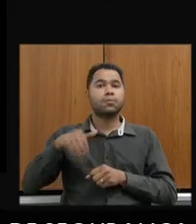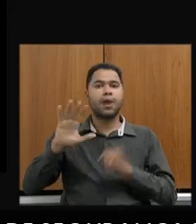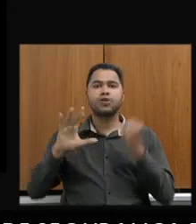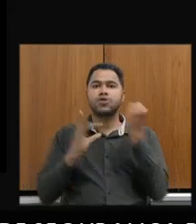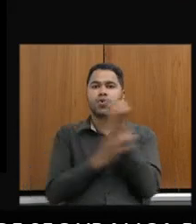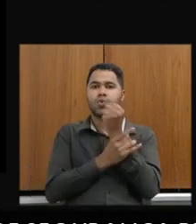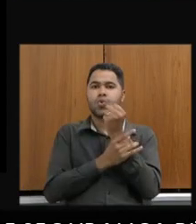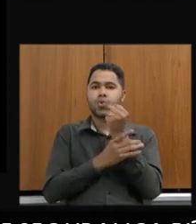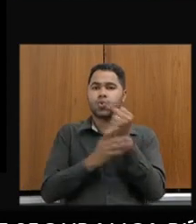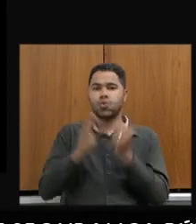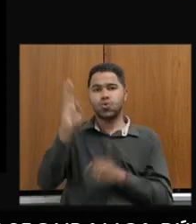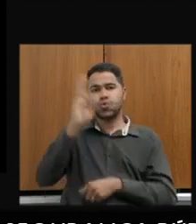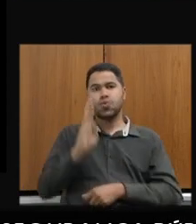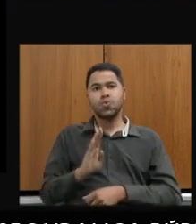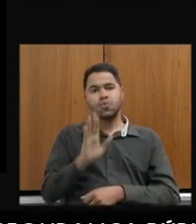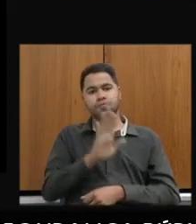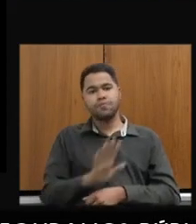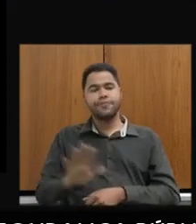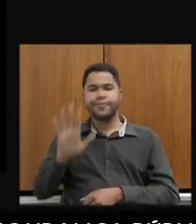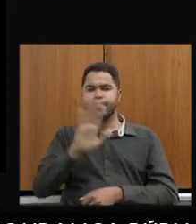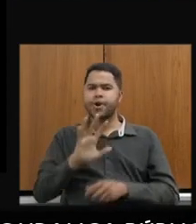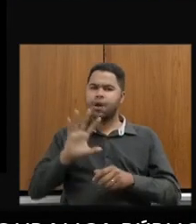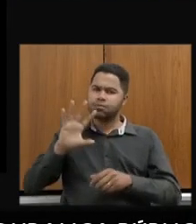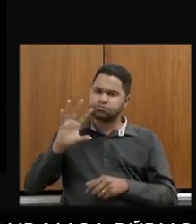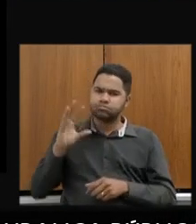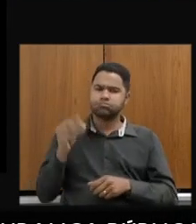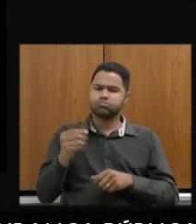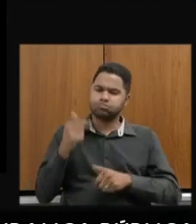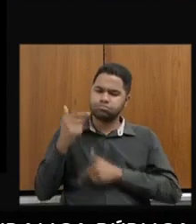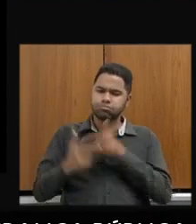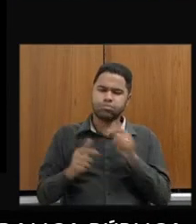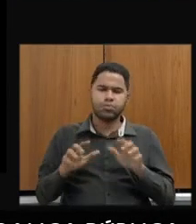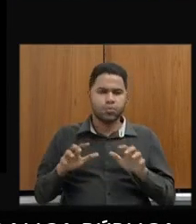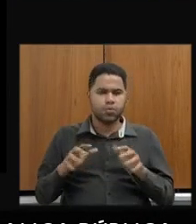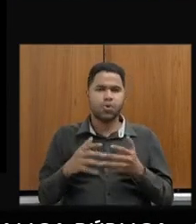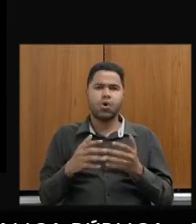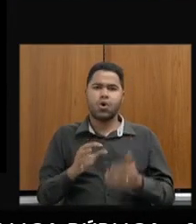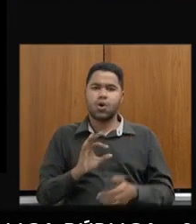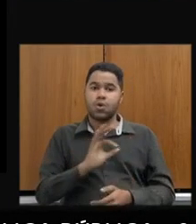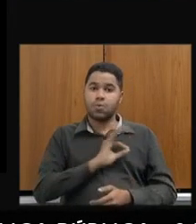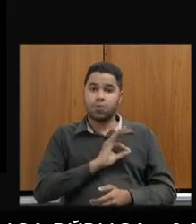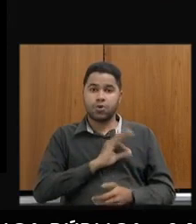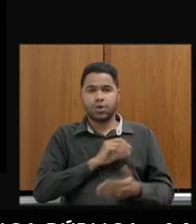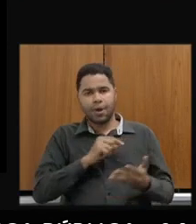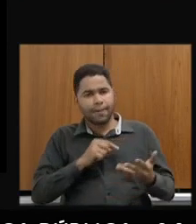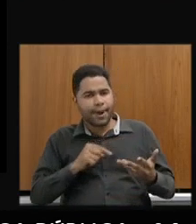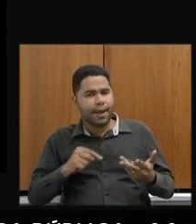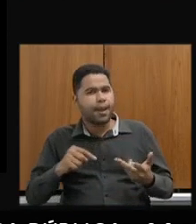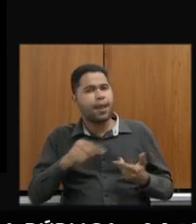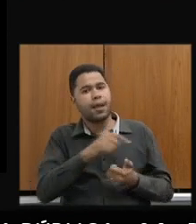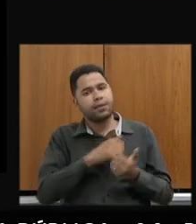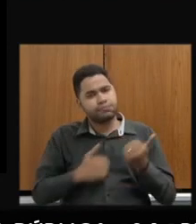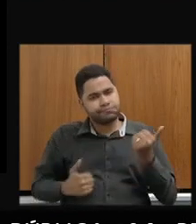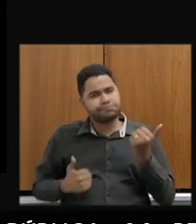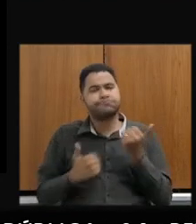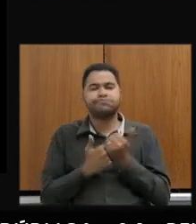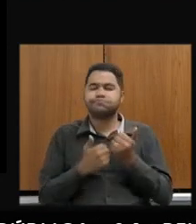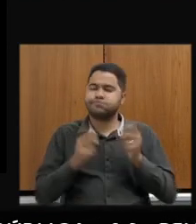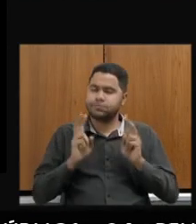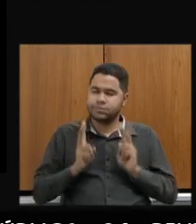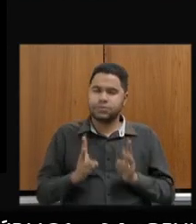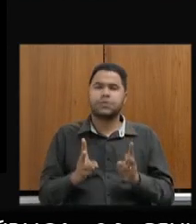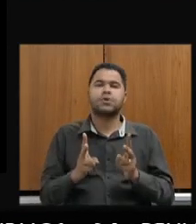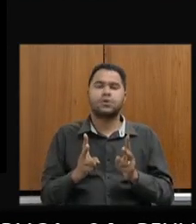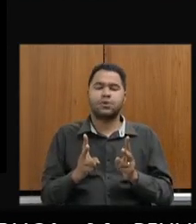isso se deve obviamente a integração ao trabalho conjunto de todas as forças policiais com o auxílio né Como sempre